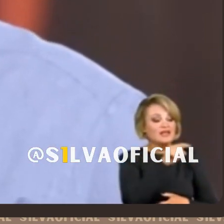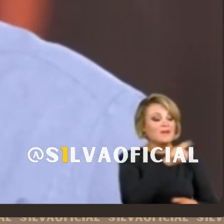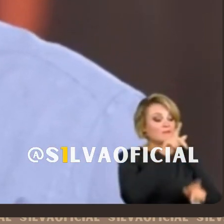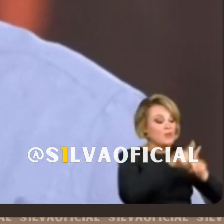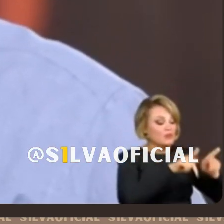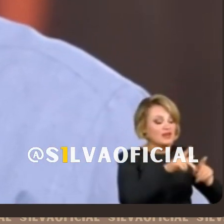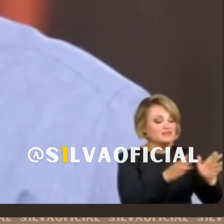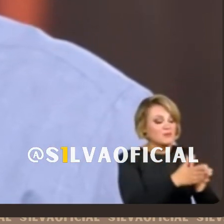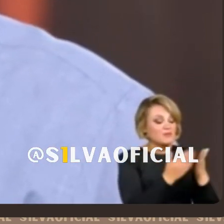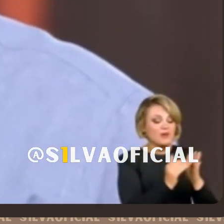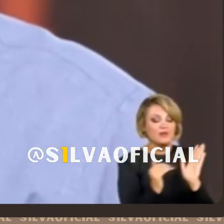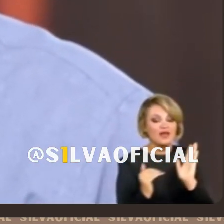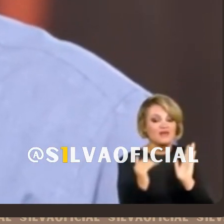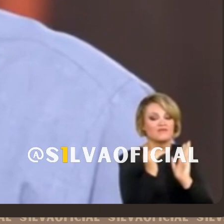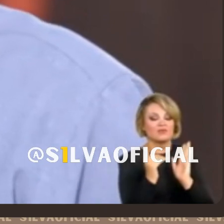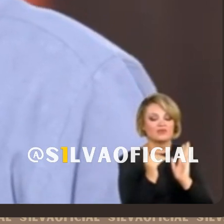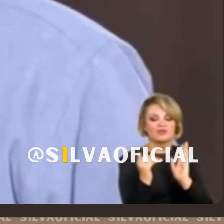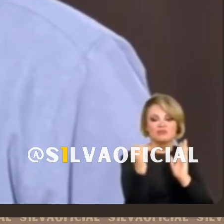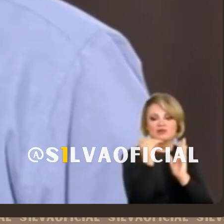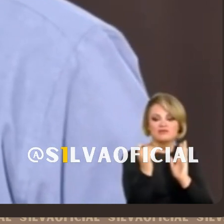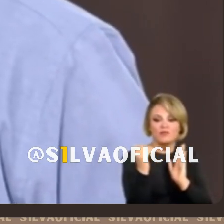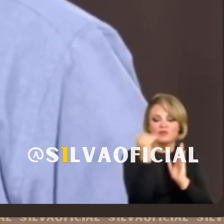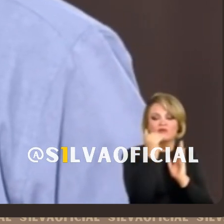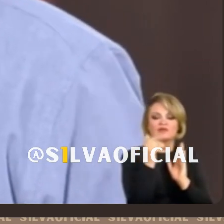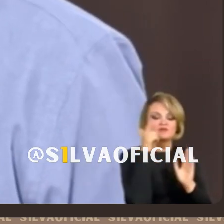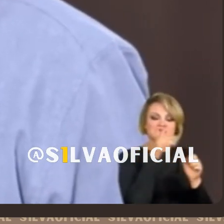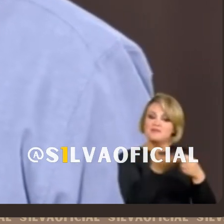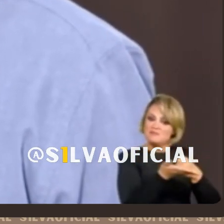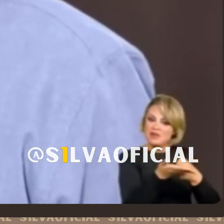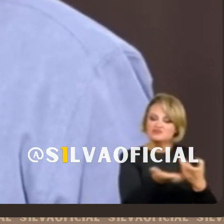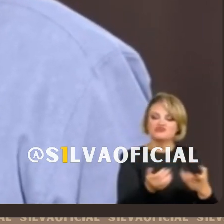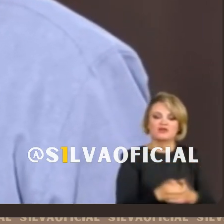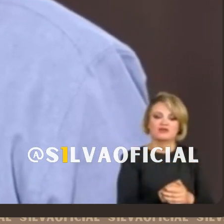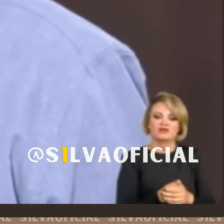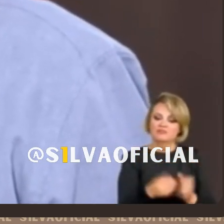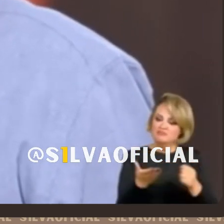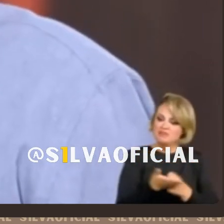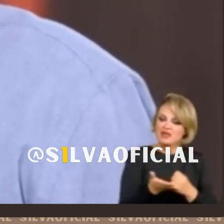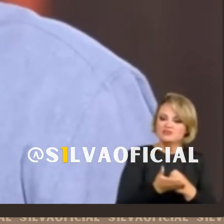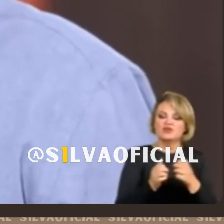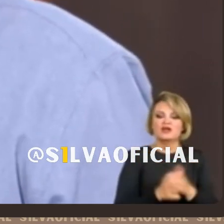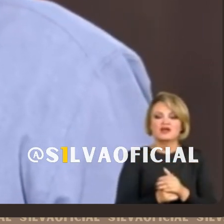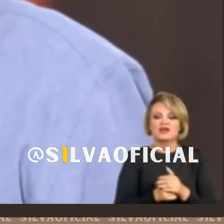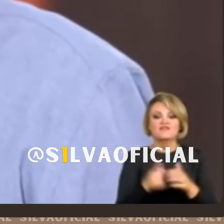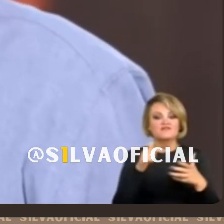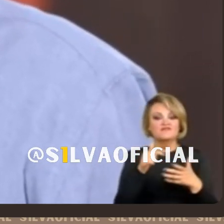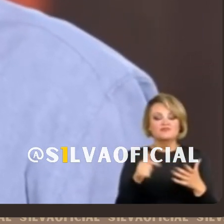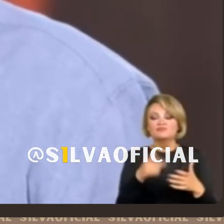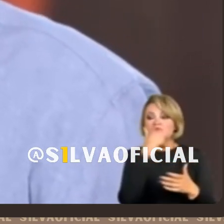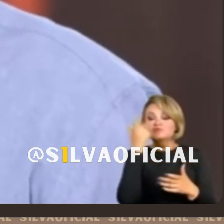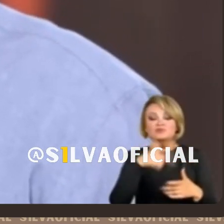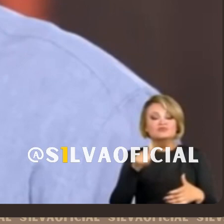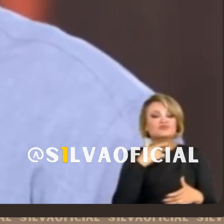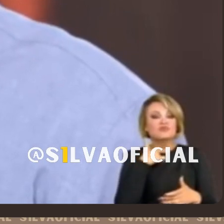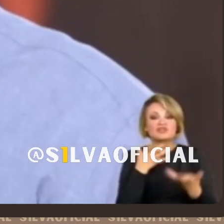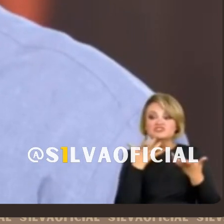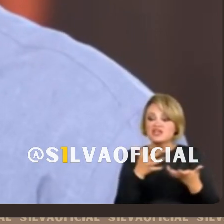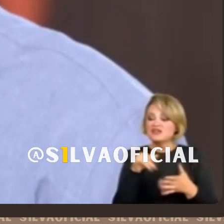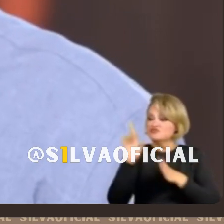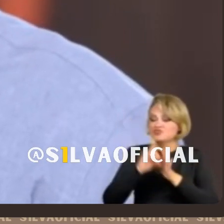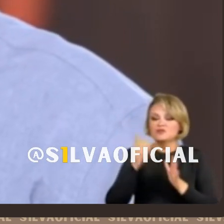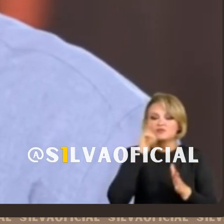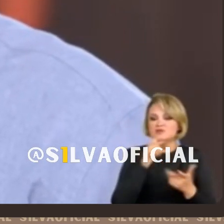média. Sabe, que ele possa ter as coisas que todo ser humano tem direito de ter. Sobretudo aquilo que a gente produz. Então,